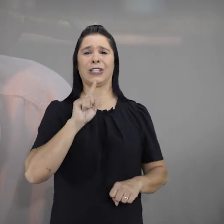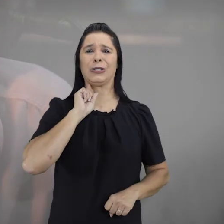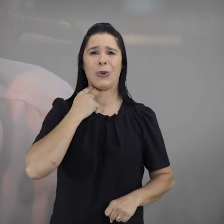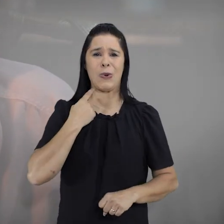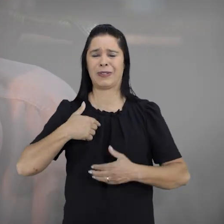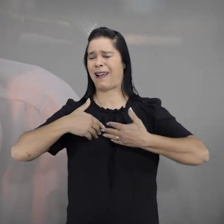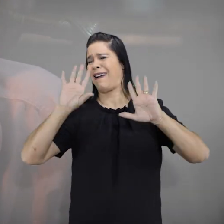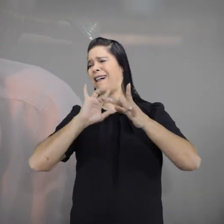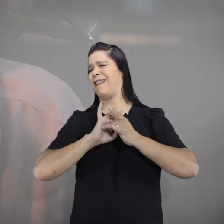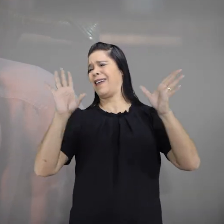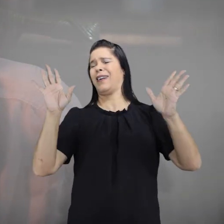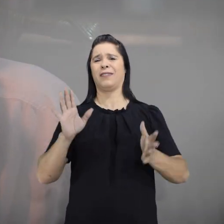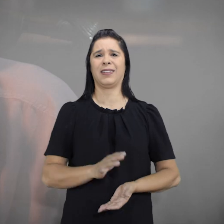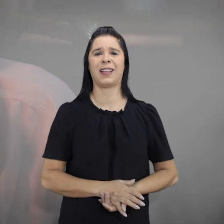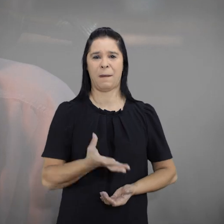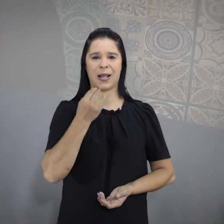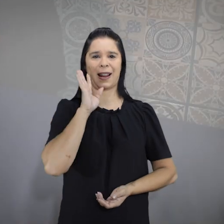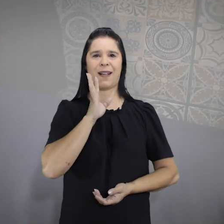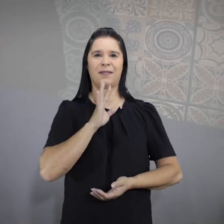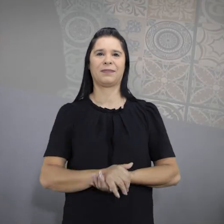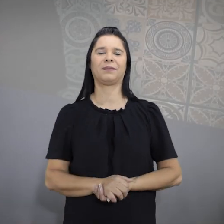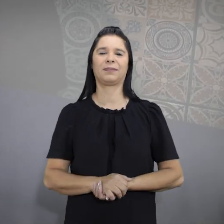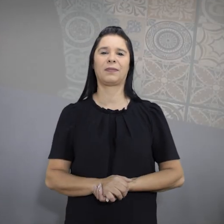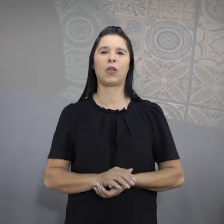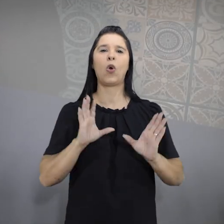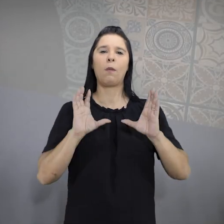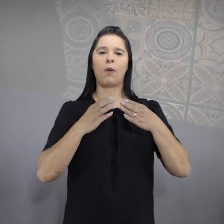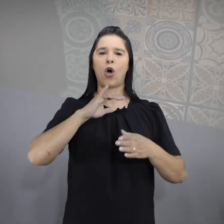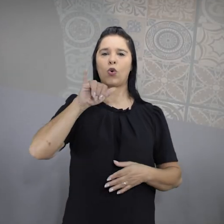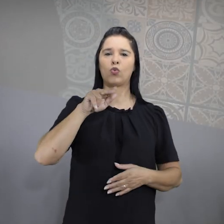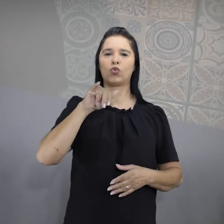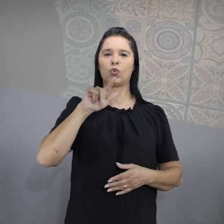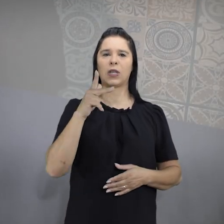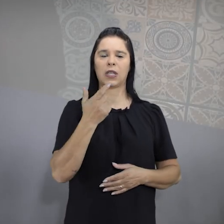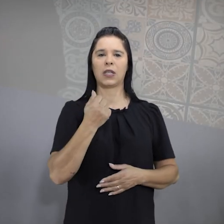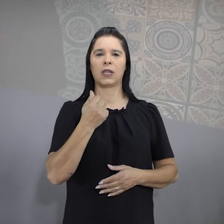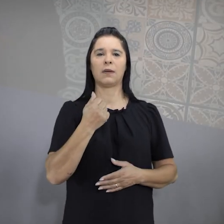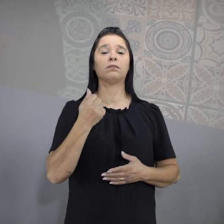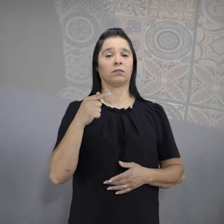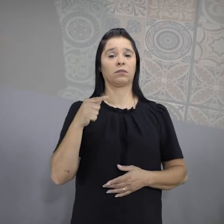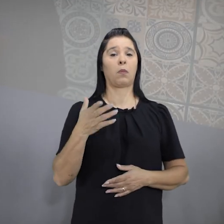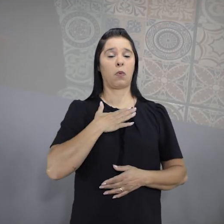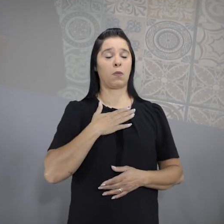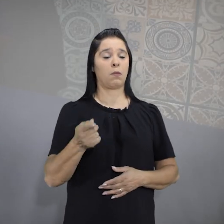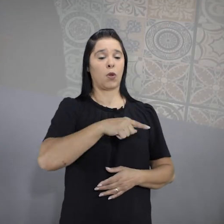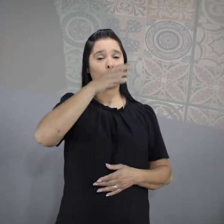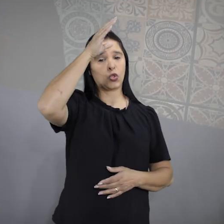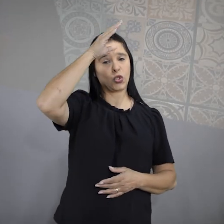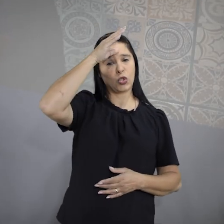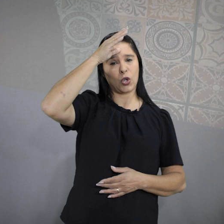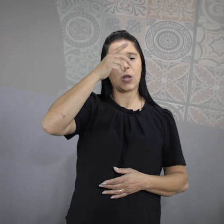sujo. Era legal. O bloco, o Juquinha parou, passou para um tio meu, um homem de quase 100